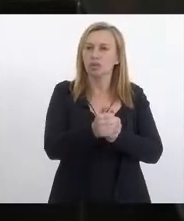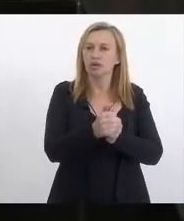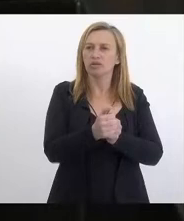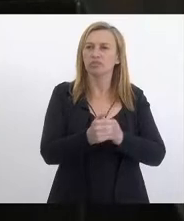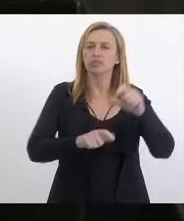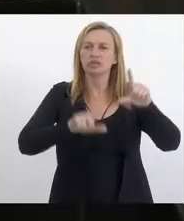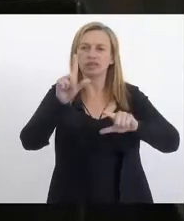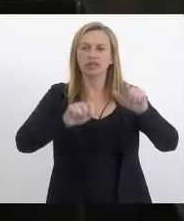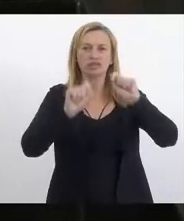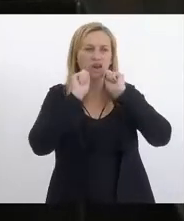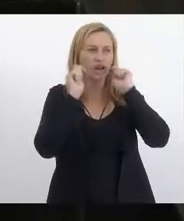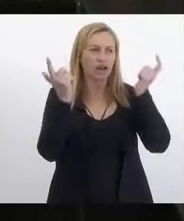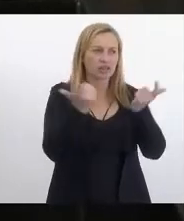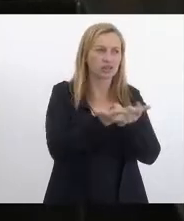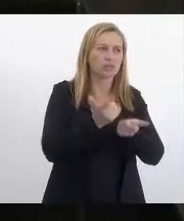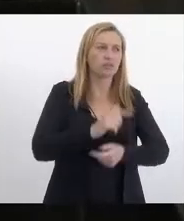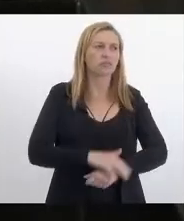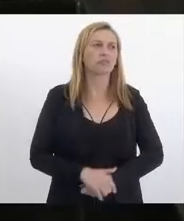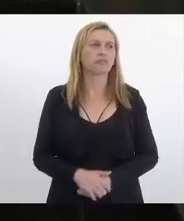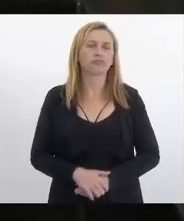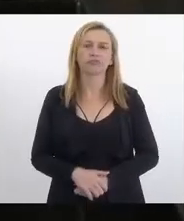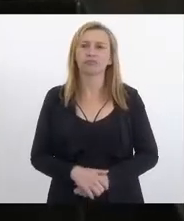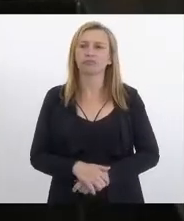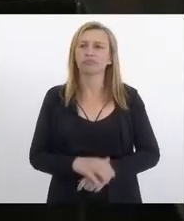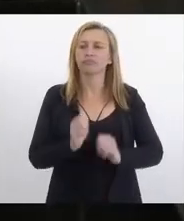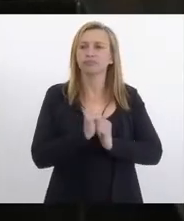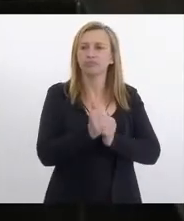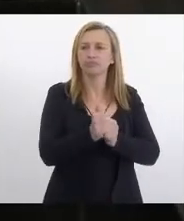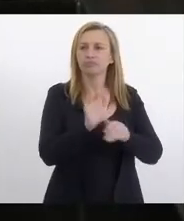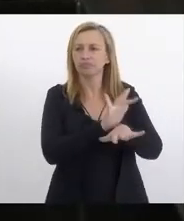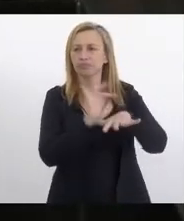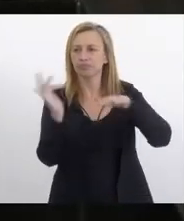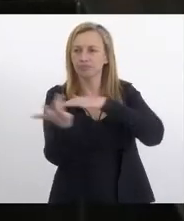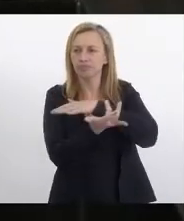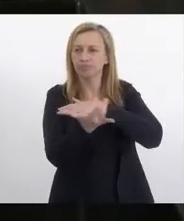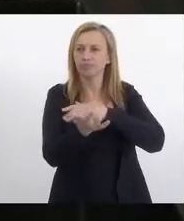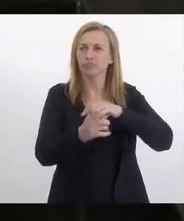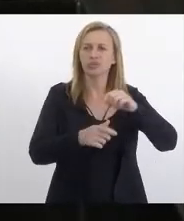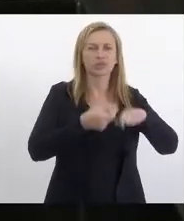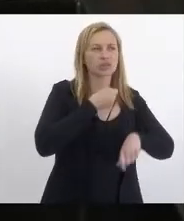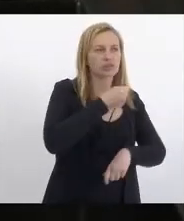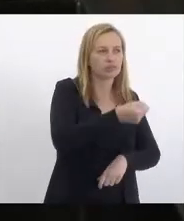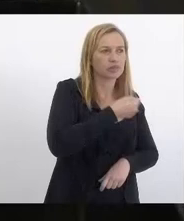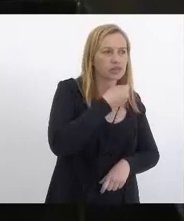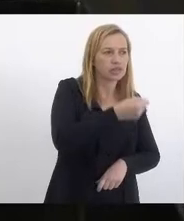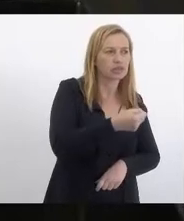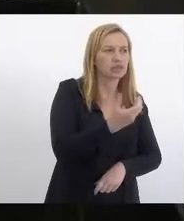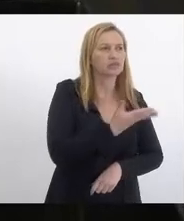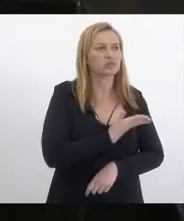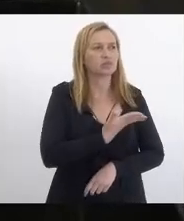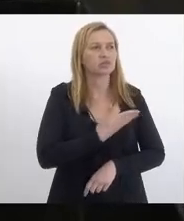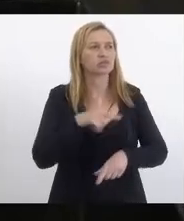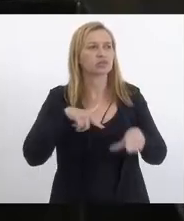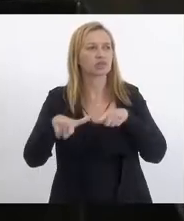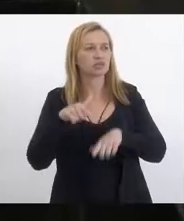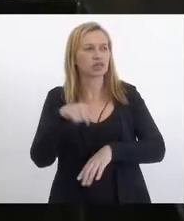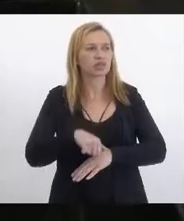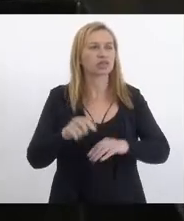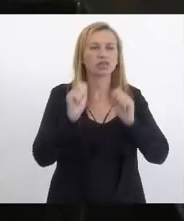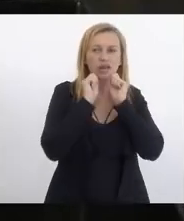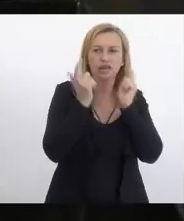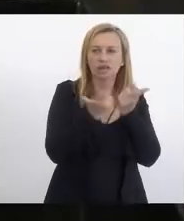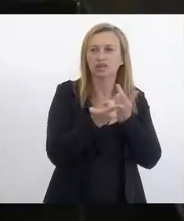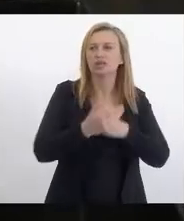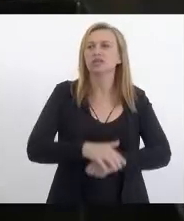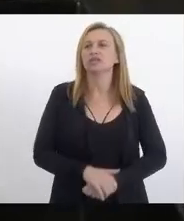TV Alerge, nos seguem pelas redes sociais, imprensa, colegas de trabalho aqui da Assembleia Legislativa.